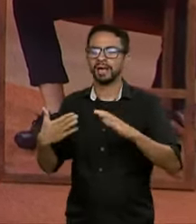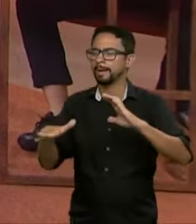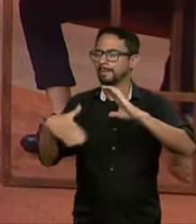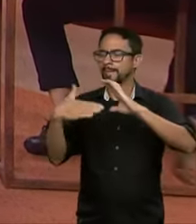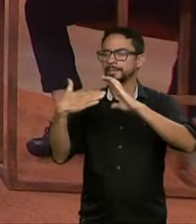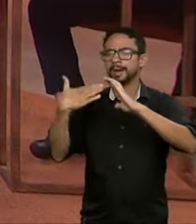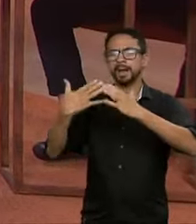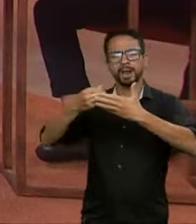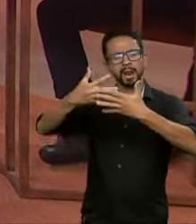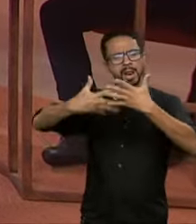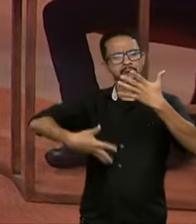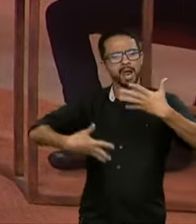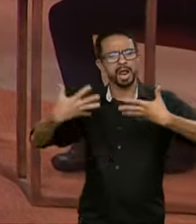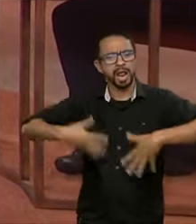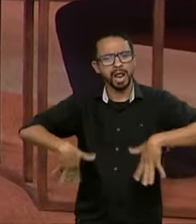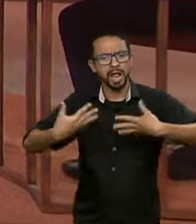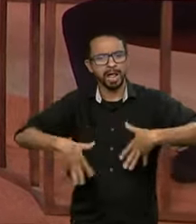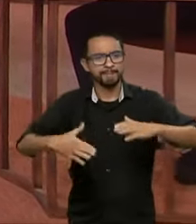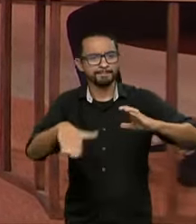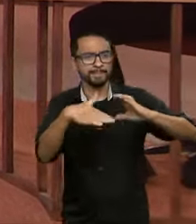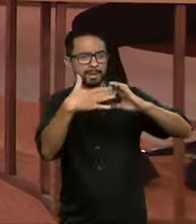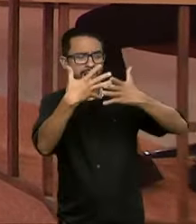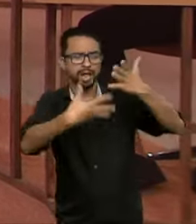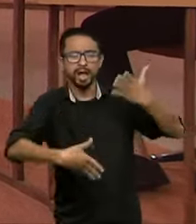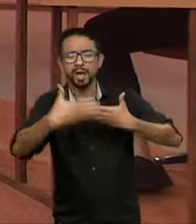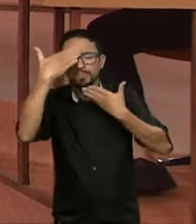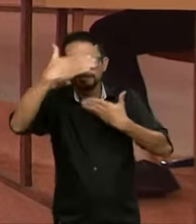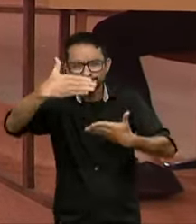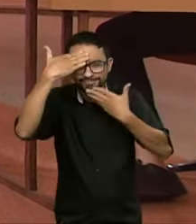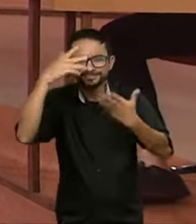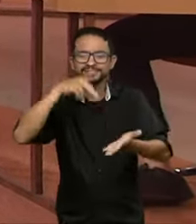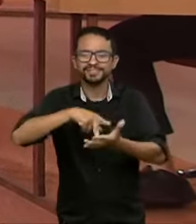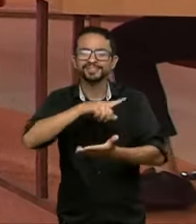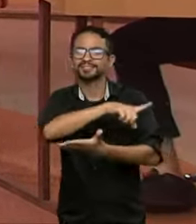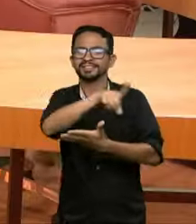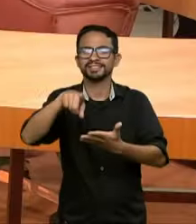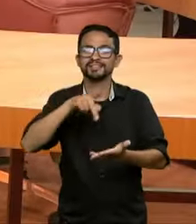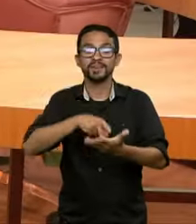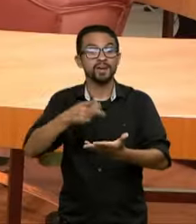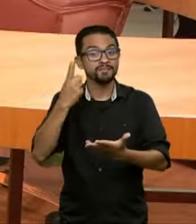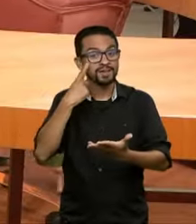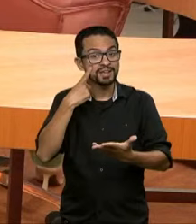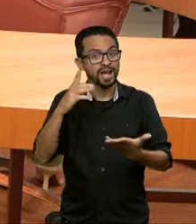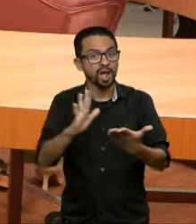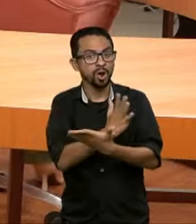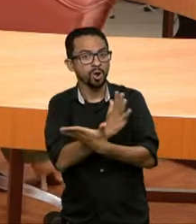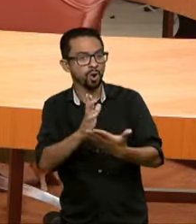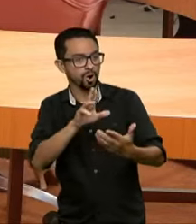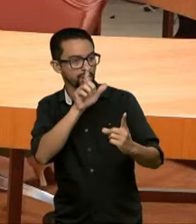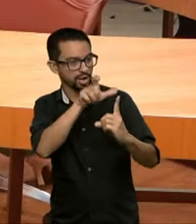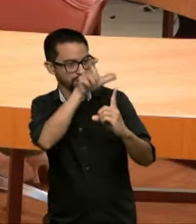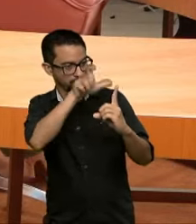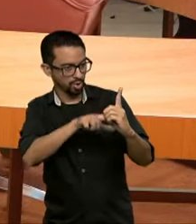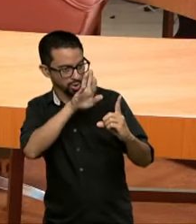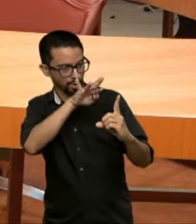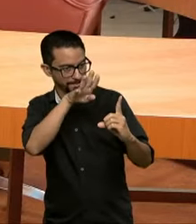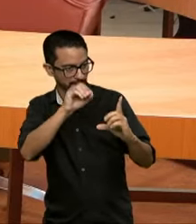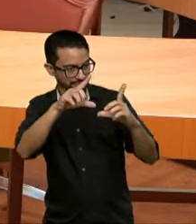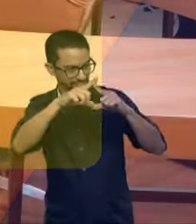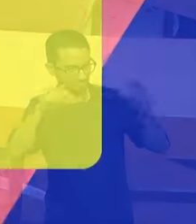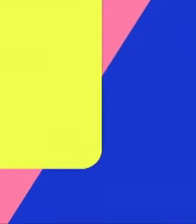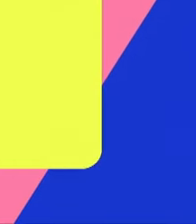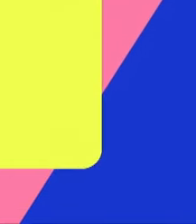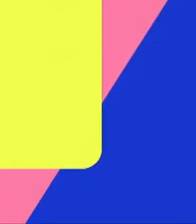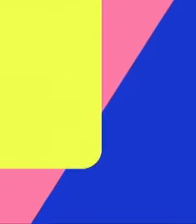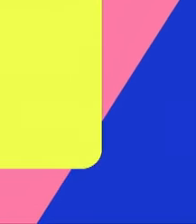mandaram muitas, mas muitas mensagens. Muito obrigada, gente. Vamos ver algumas? Olha só. O Roberto, do Distrito Federal, fala: boa tarde.